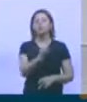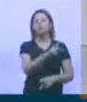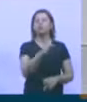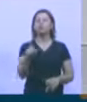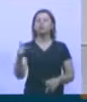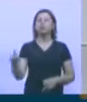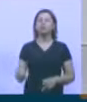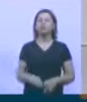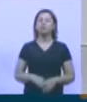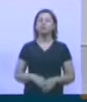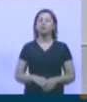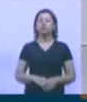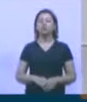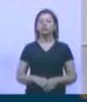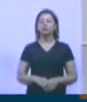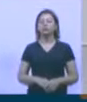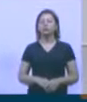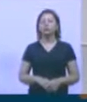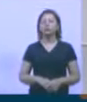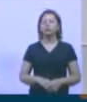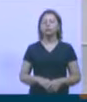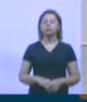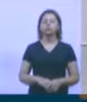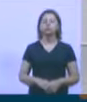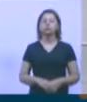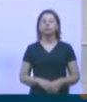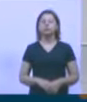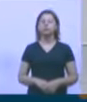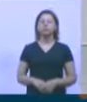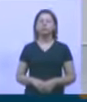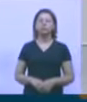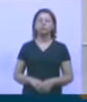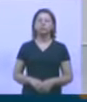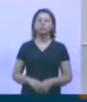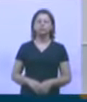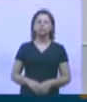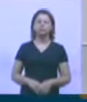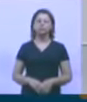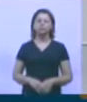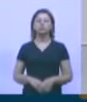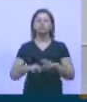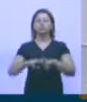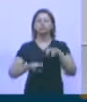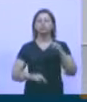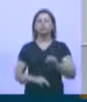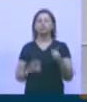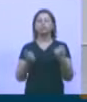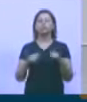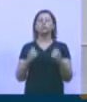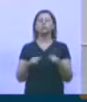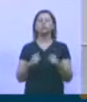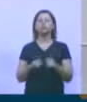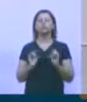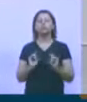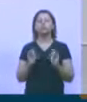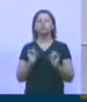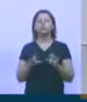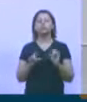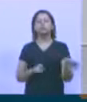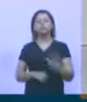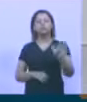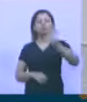why for those who are poor, inner healing is good news. Por isso que, principalmente, né, é um tratamento